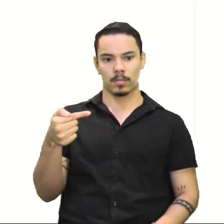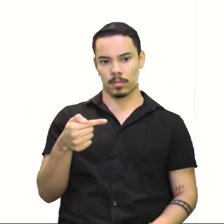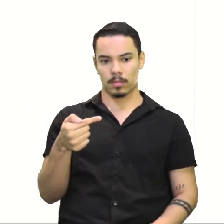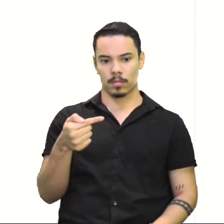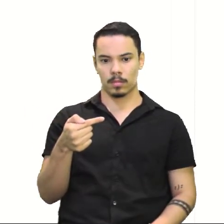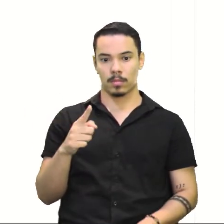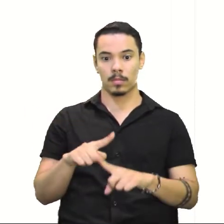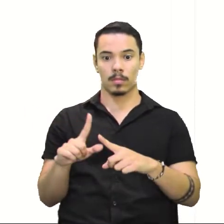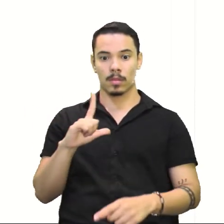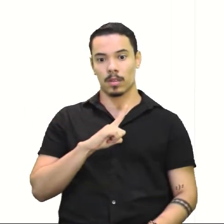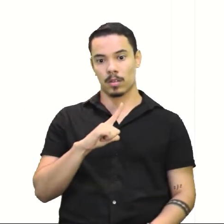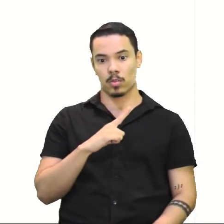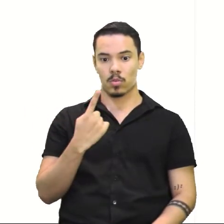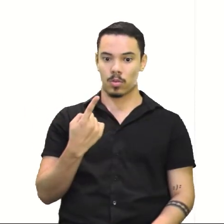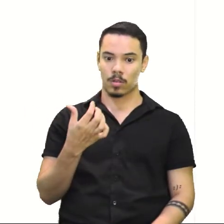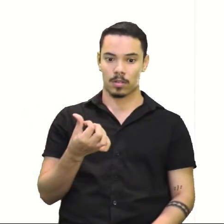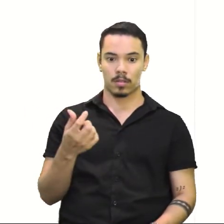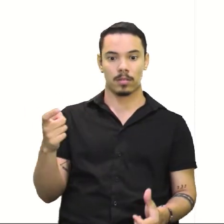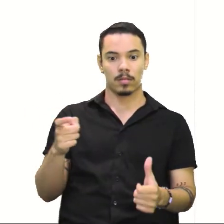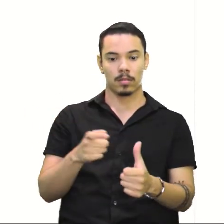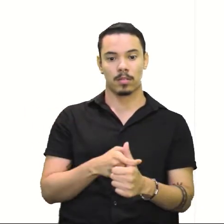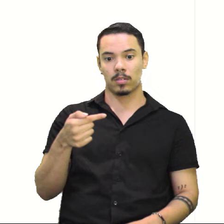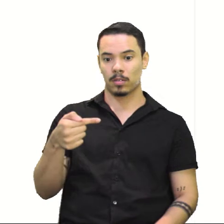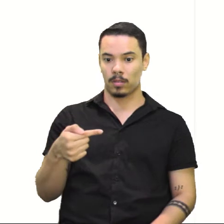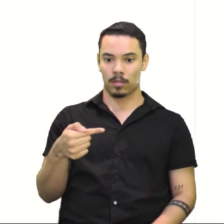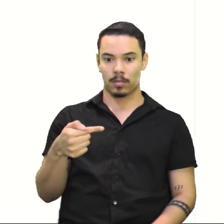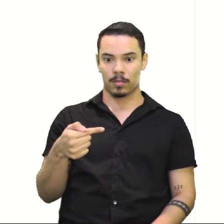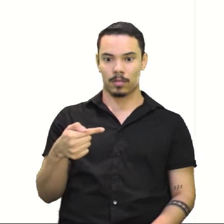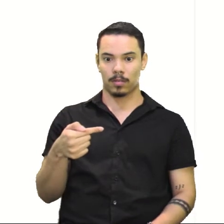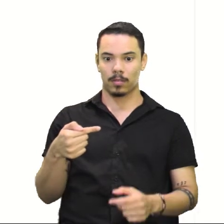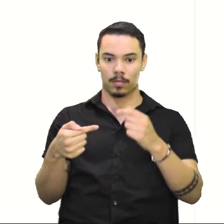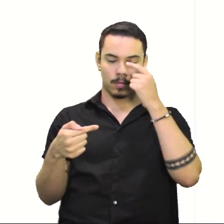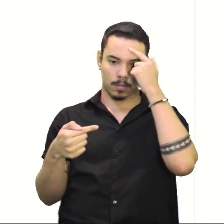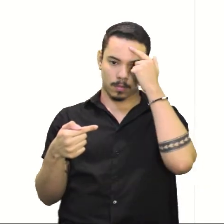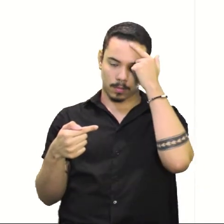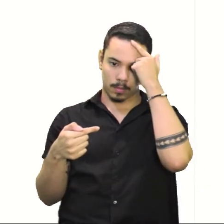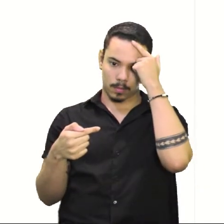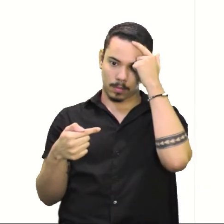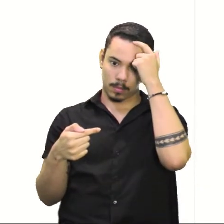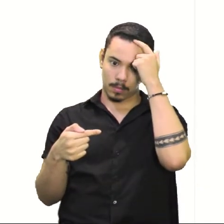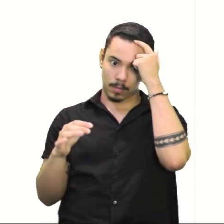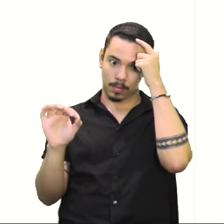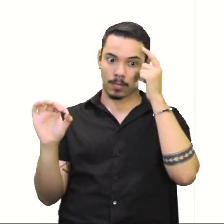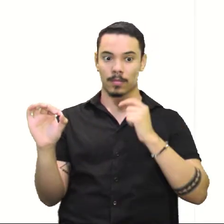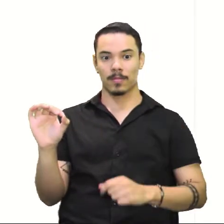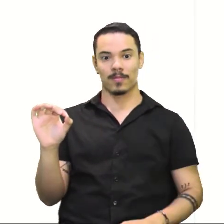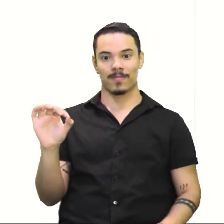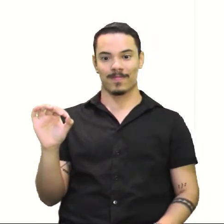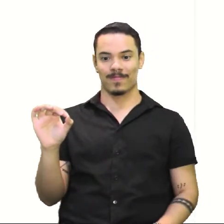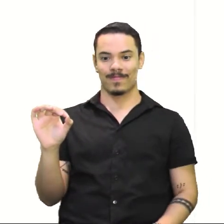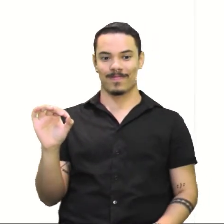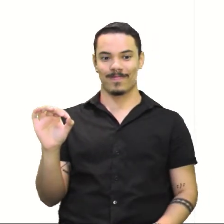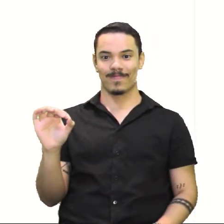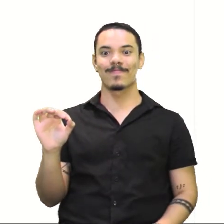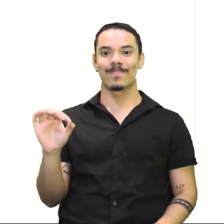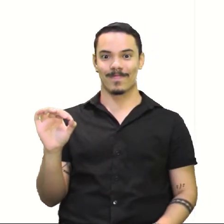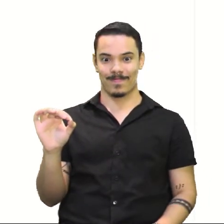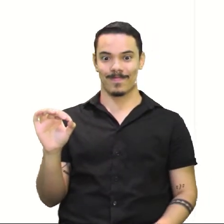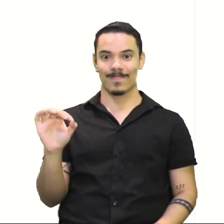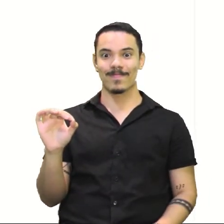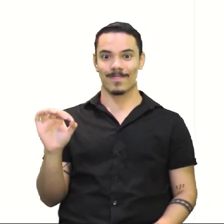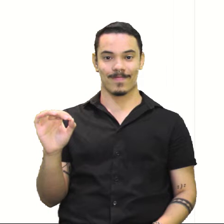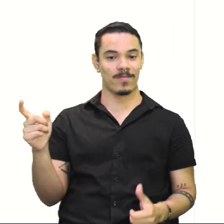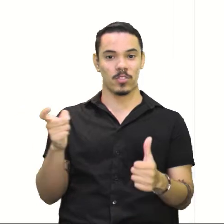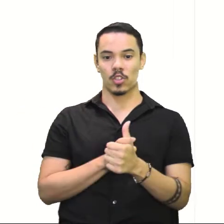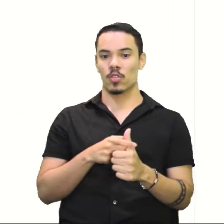tenho 1 e tenho 6. Então eu tenho 7. 7. Devo 7. Tenho 7. Não tem mais nada. Não tenho nada. Fico nem kits. Dívida e